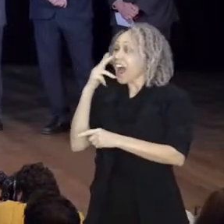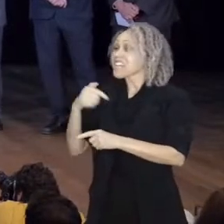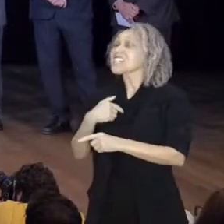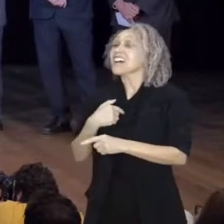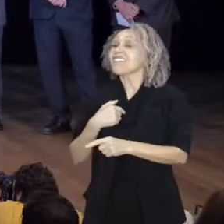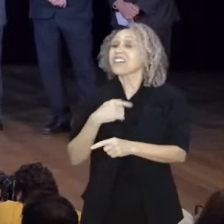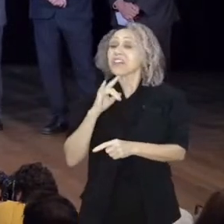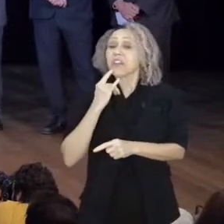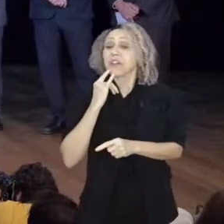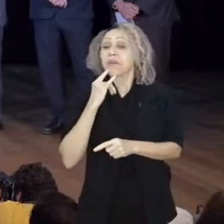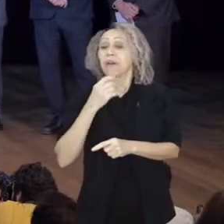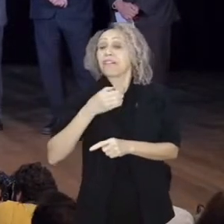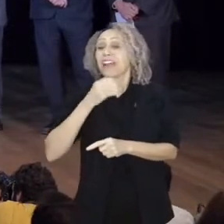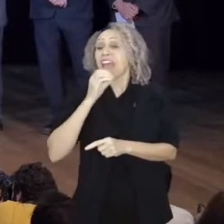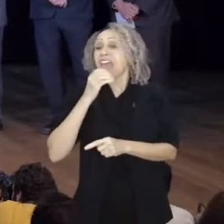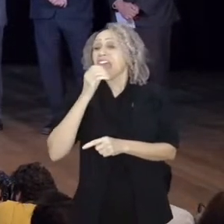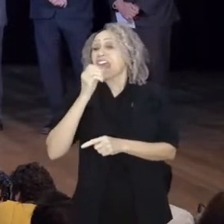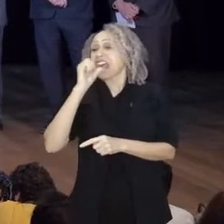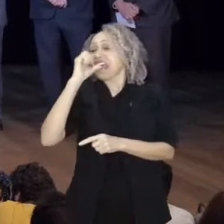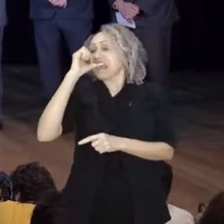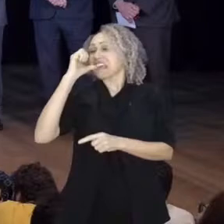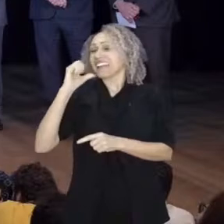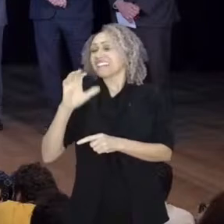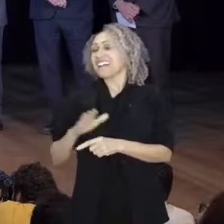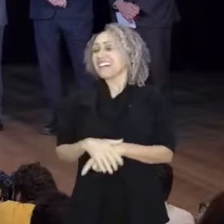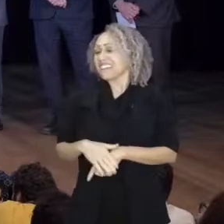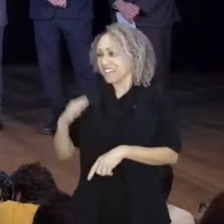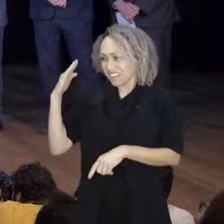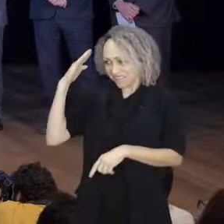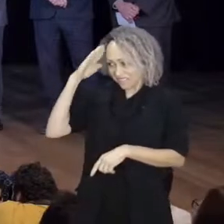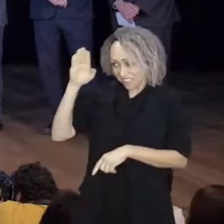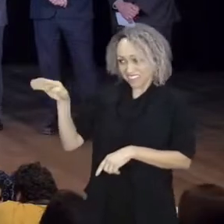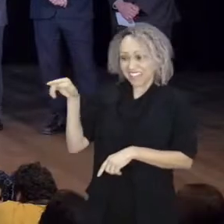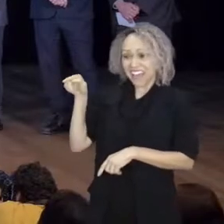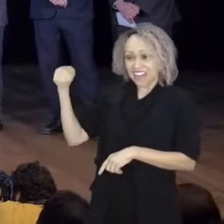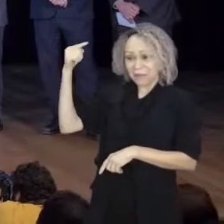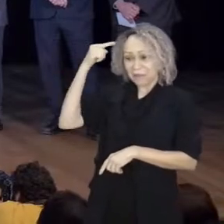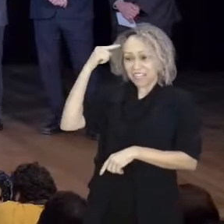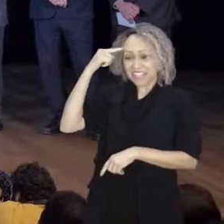Mesmo no tempo que eu gostava, eu não bebia na garrafa, eu bebia no copinho.